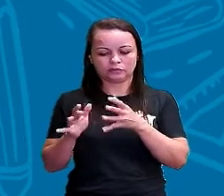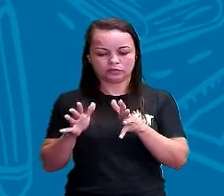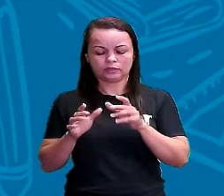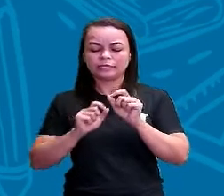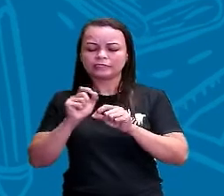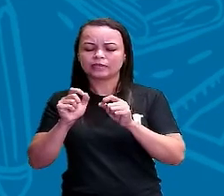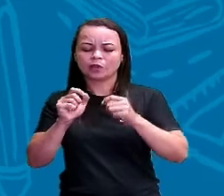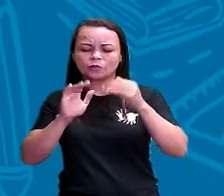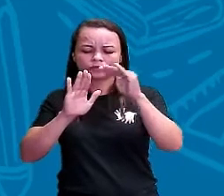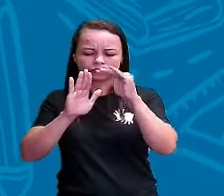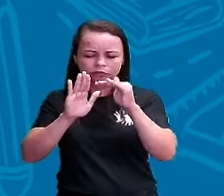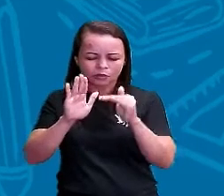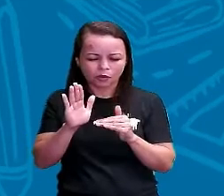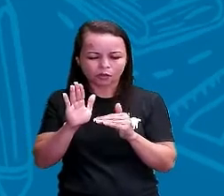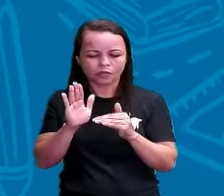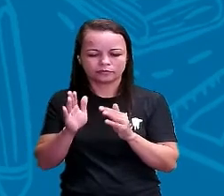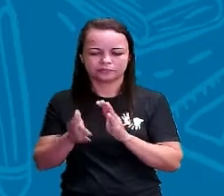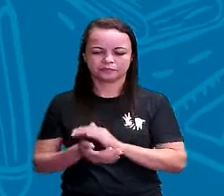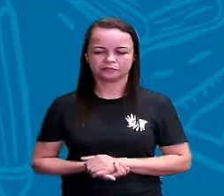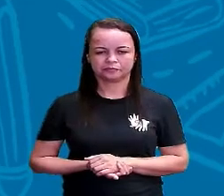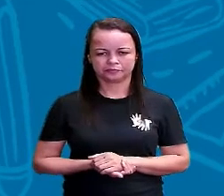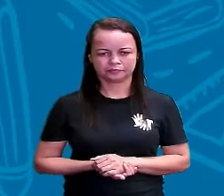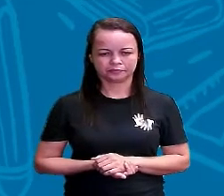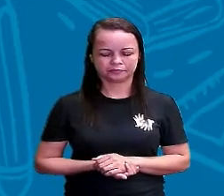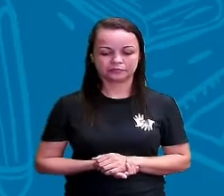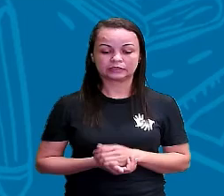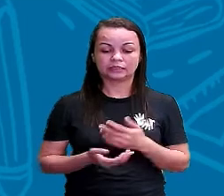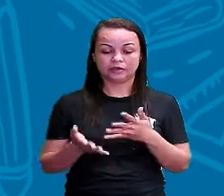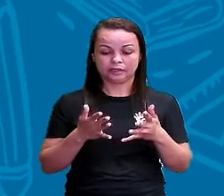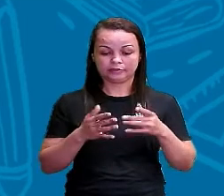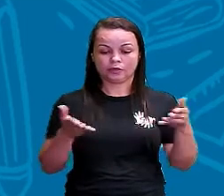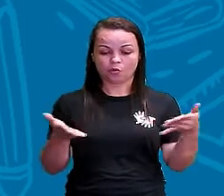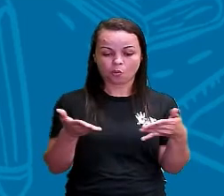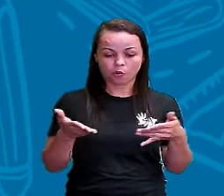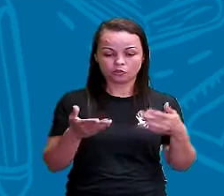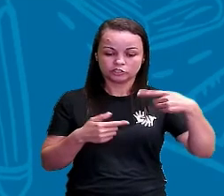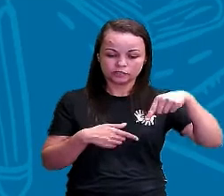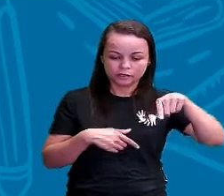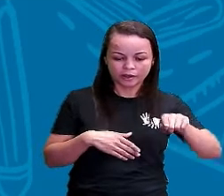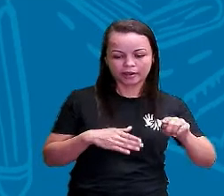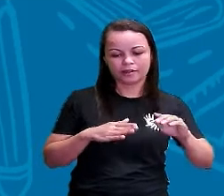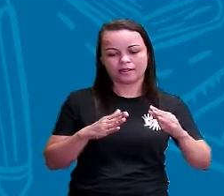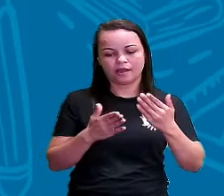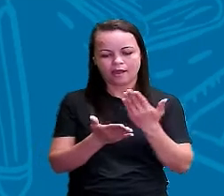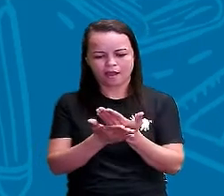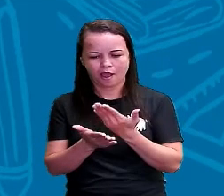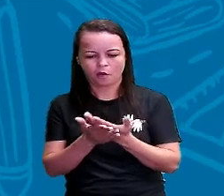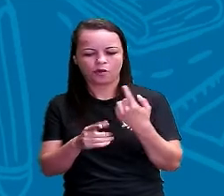cidade, por isso todos devem usar máscaras. Concluindo, já que aumentou, a gente vai usar máscaras.